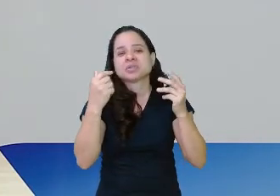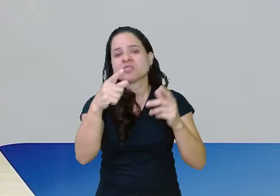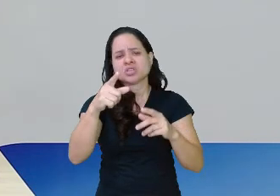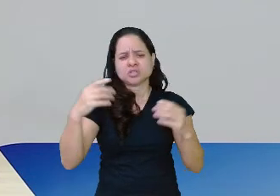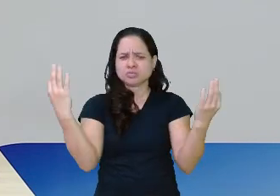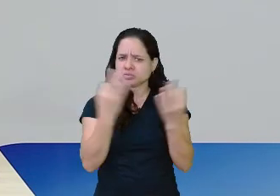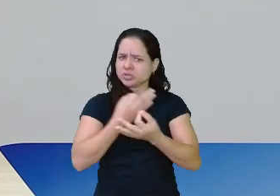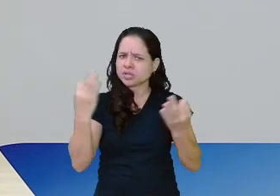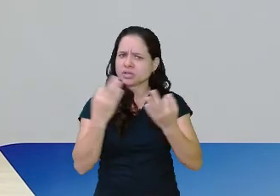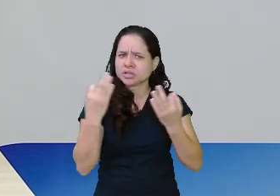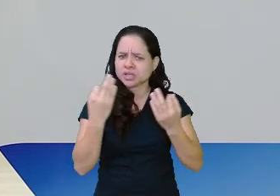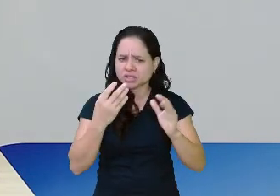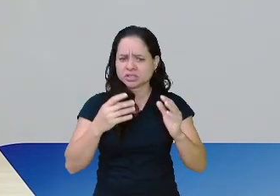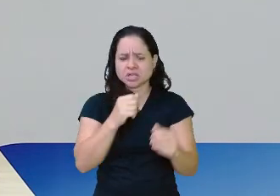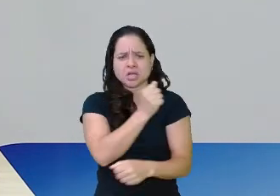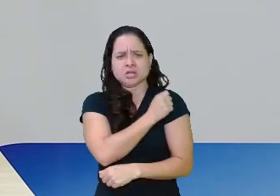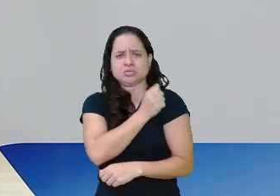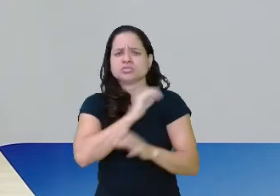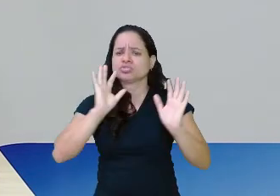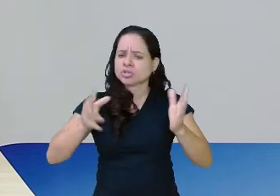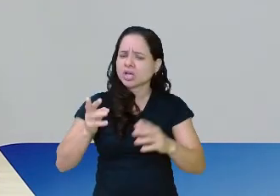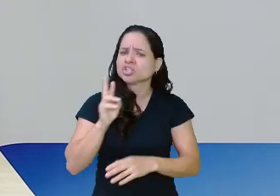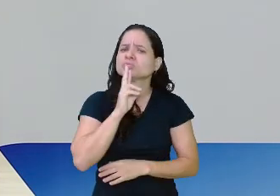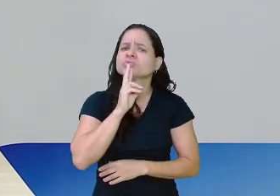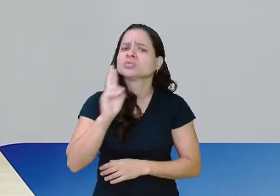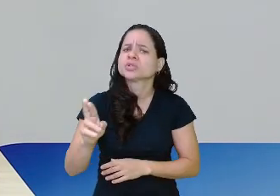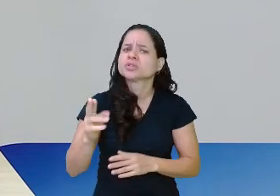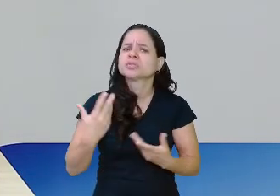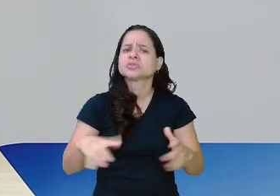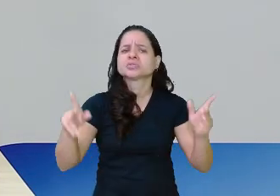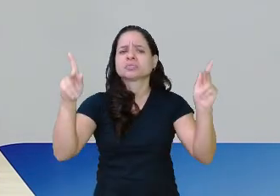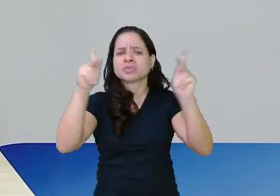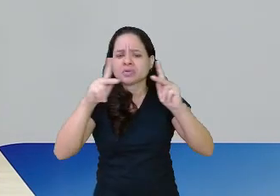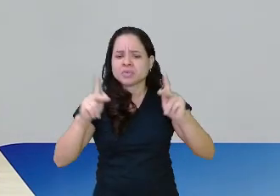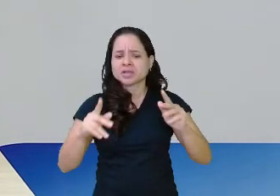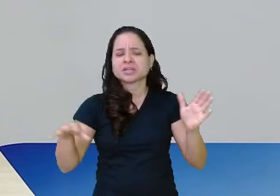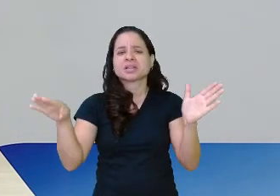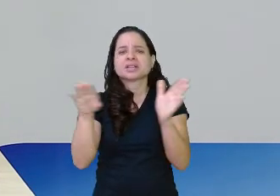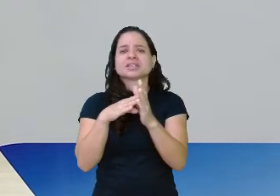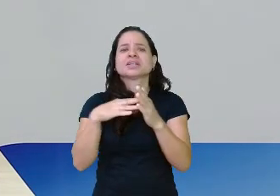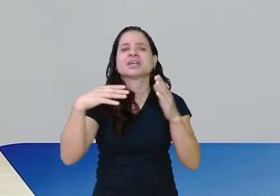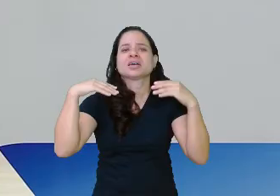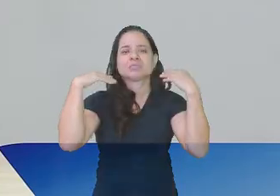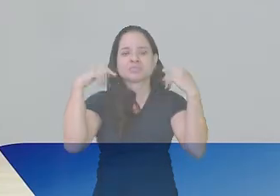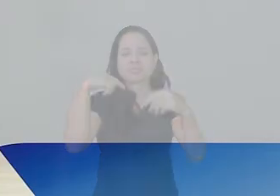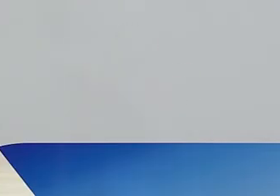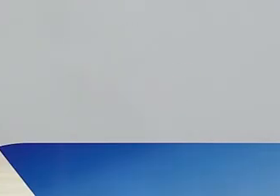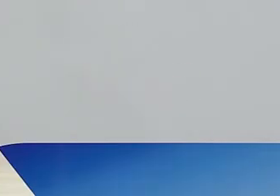excelentes e já responderam. Fiquem bem, fiquem em paz e até a próxima. Tchau, tchau.